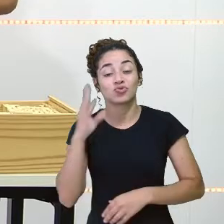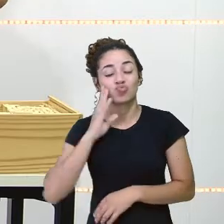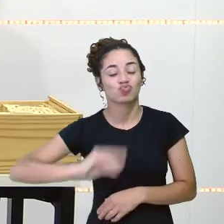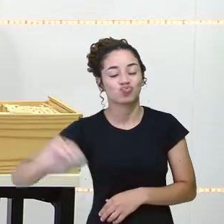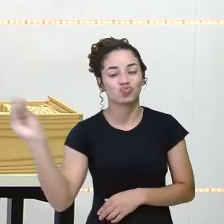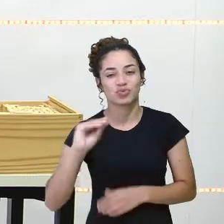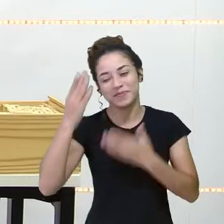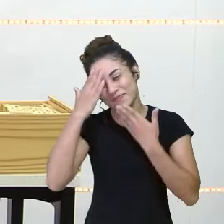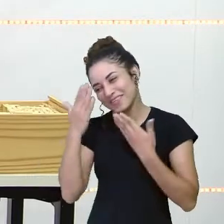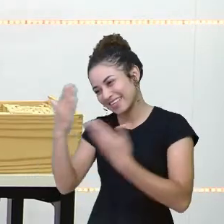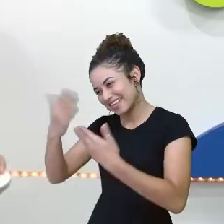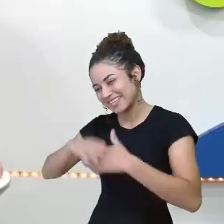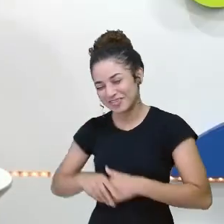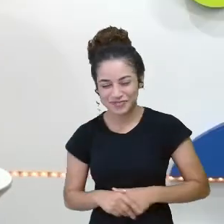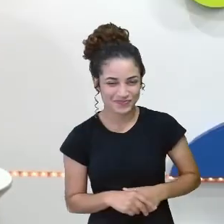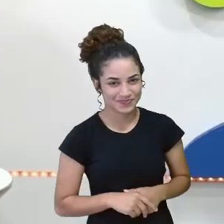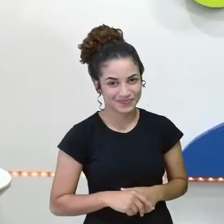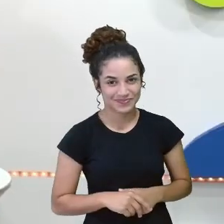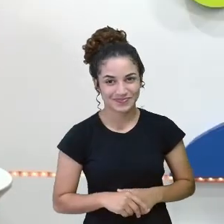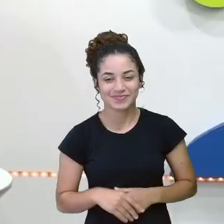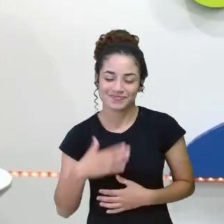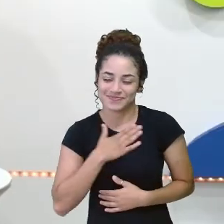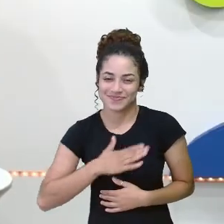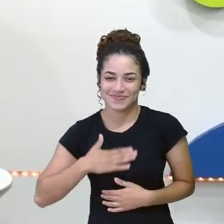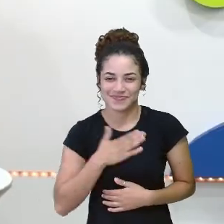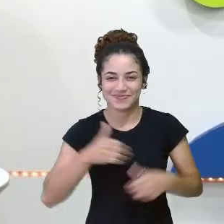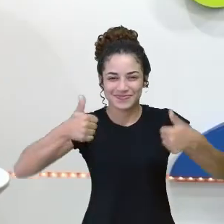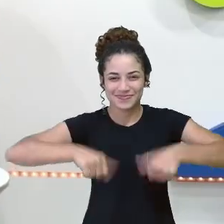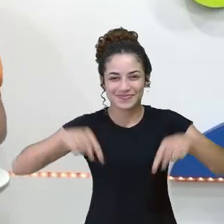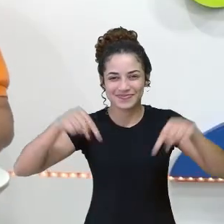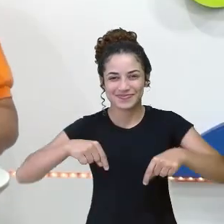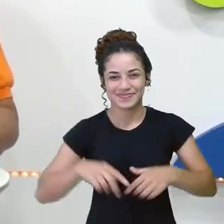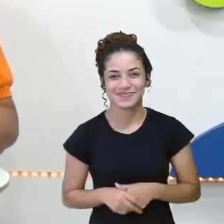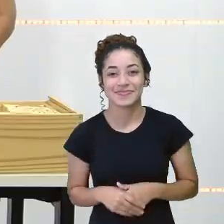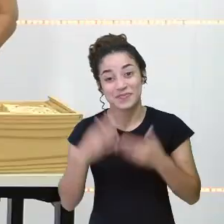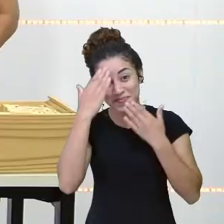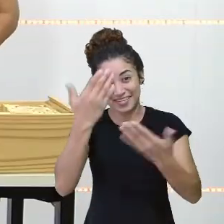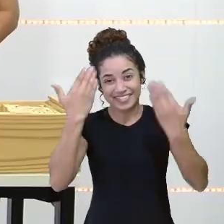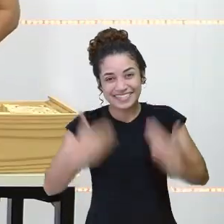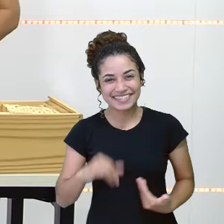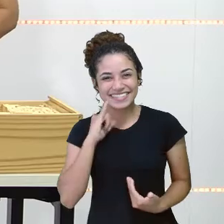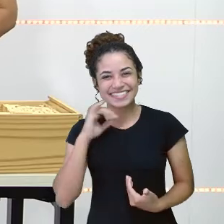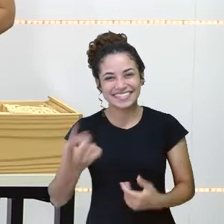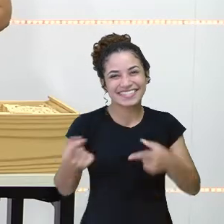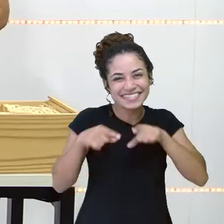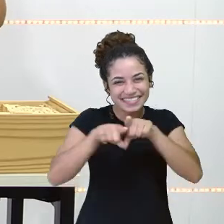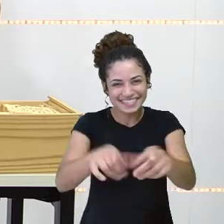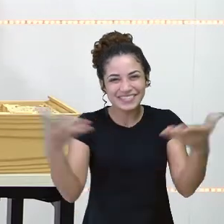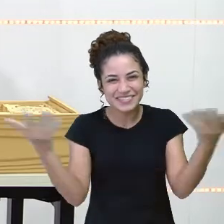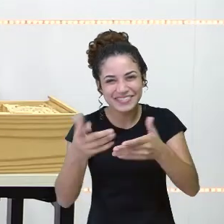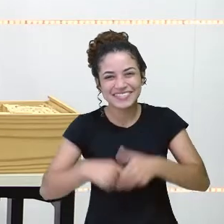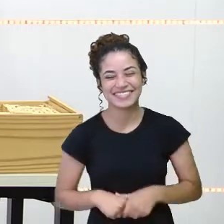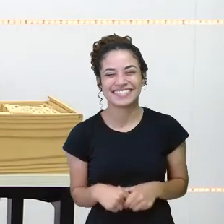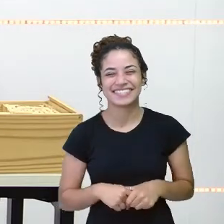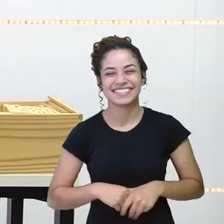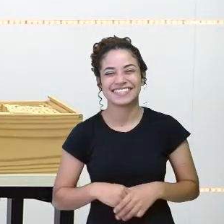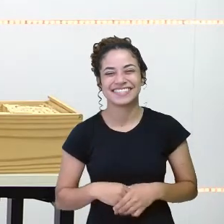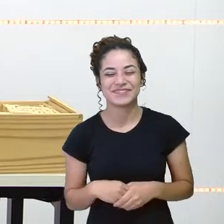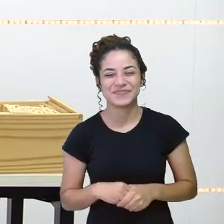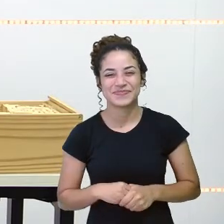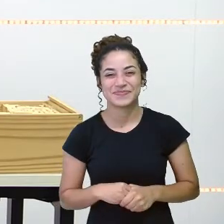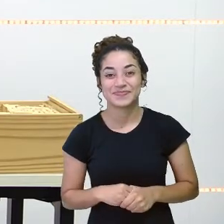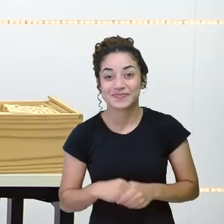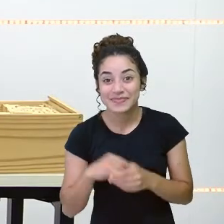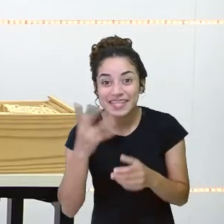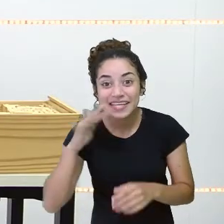Beijos. Obrigada, professora Mauriceia. Foi um prazer, professora Verônica. Obrigada, Indy, pela parceria de hoje, duplamente.